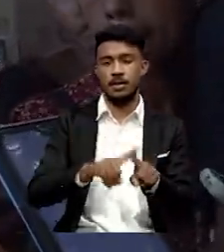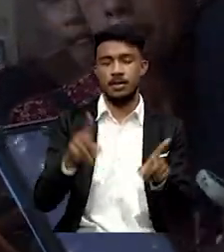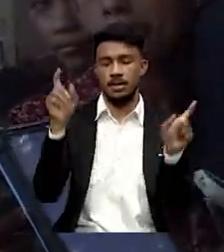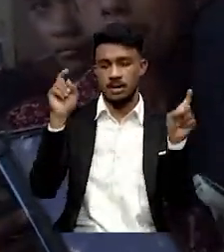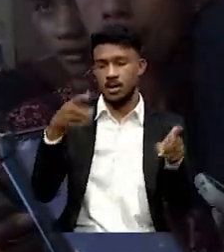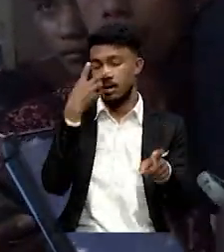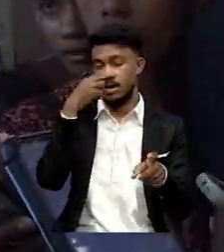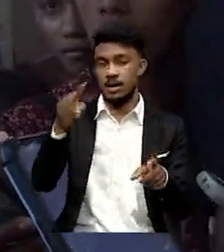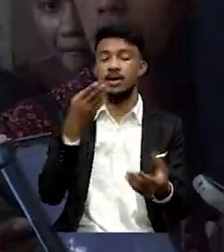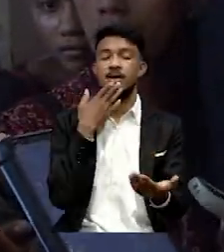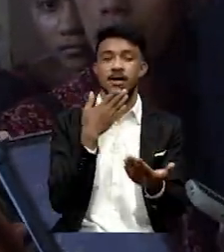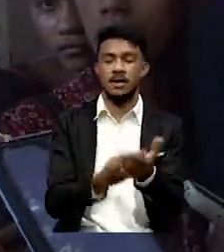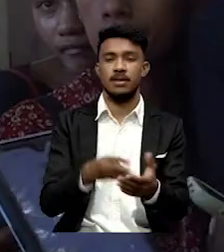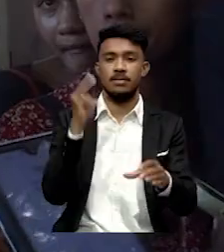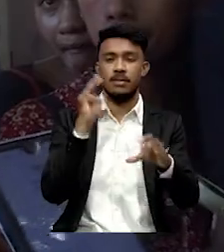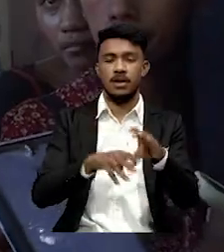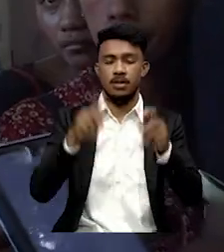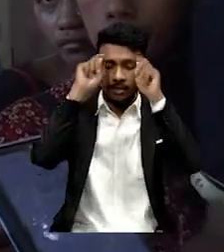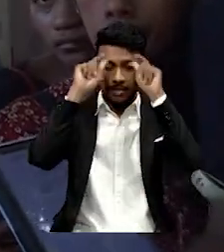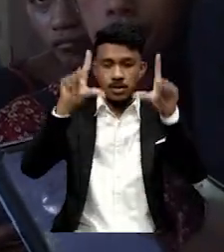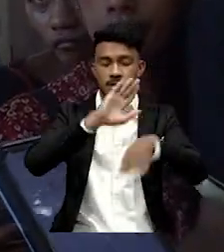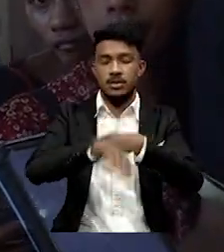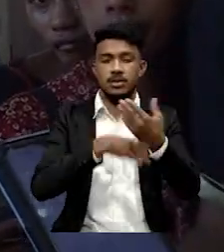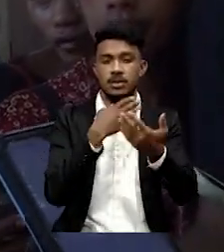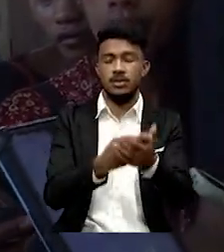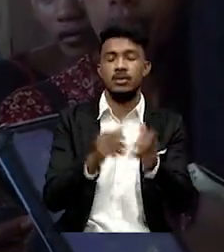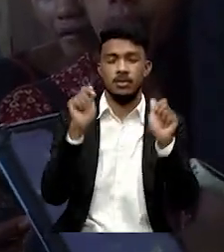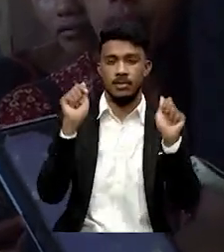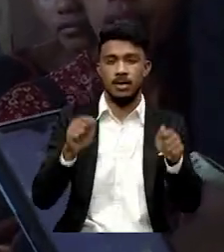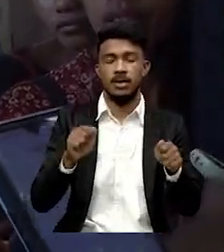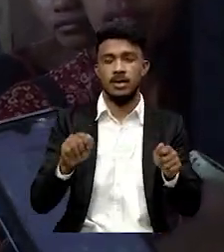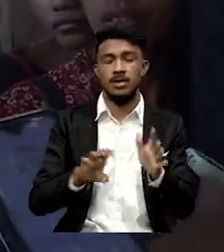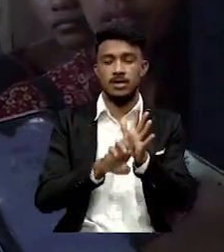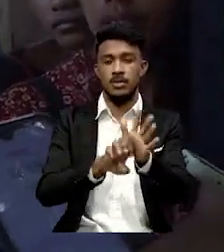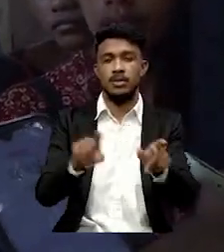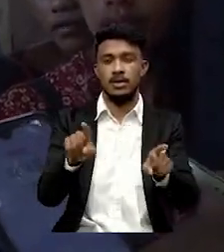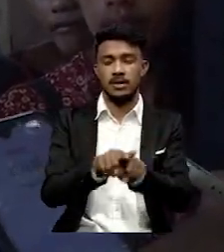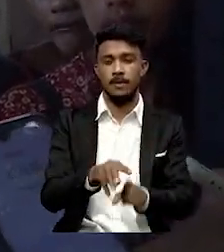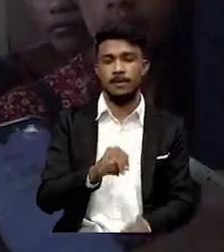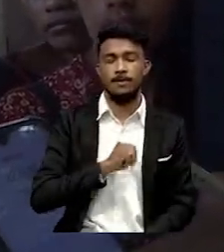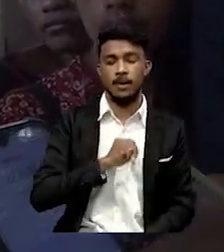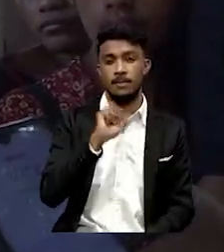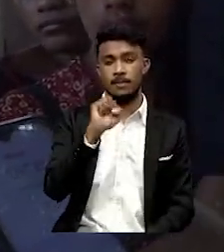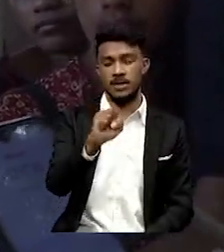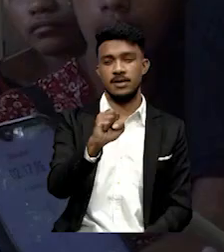mercado via Timor-Leste e Tomac. Para, por exemplo, dar uma obsessão.